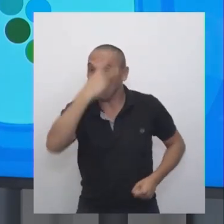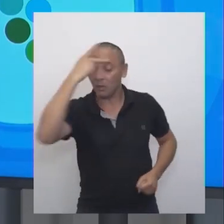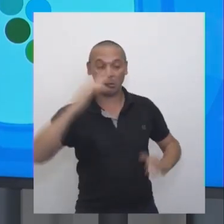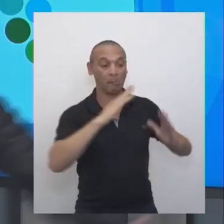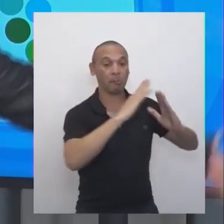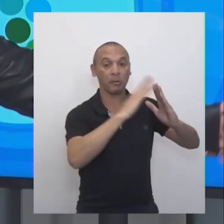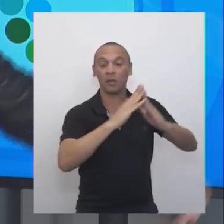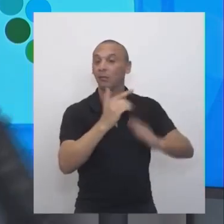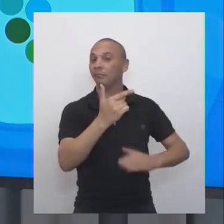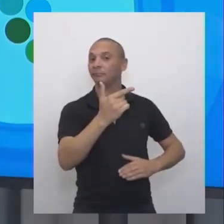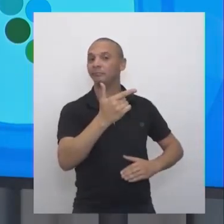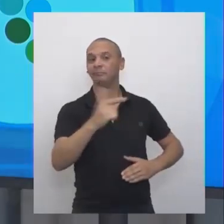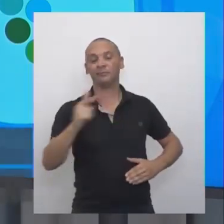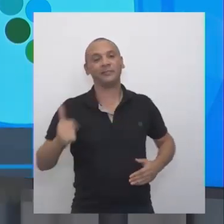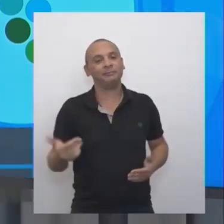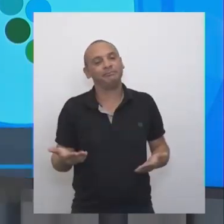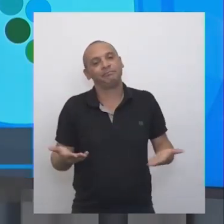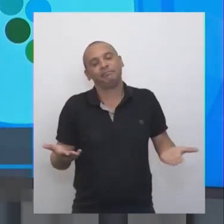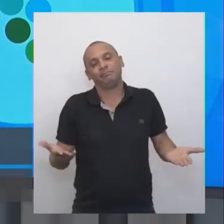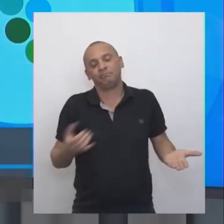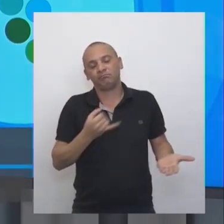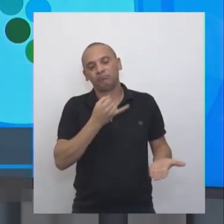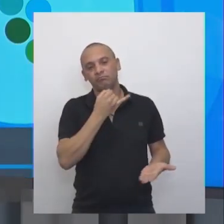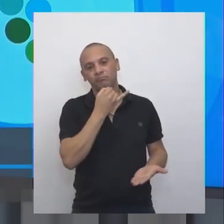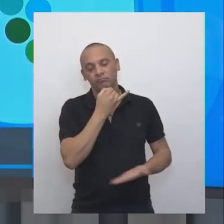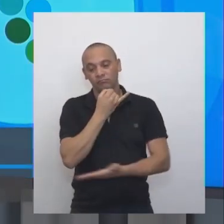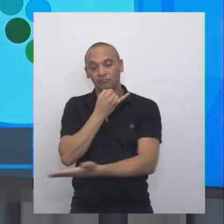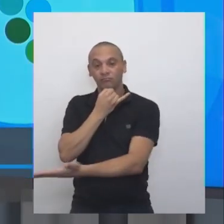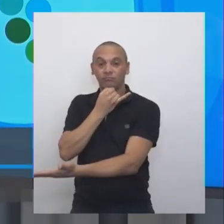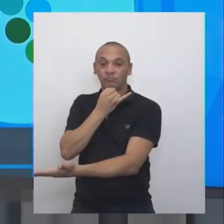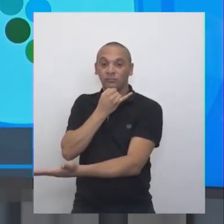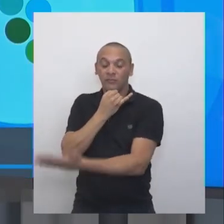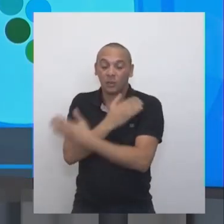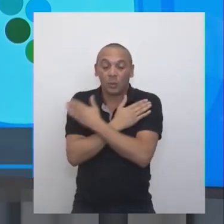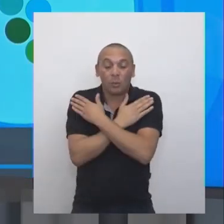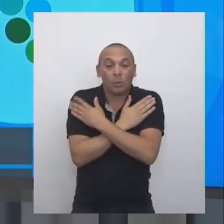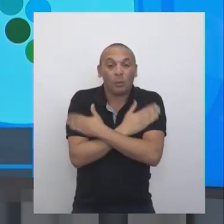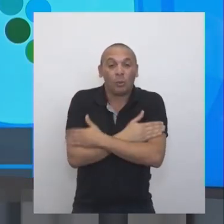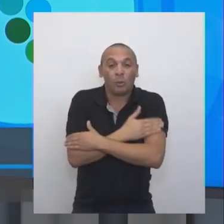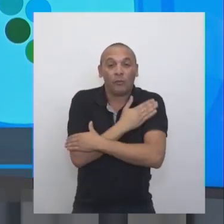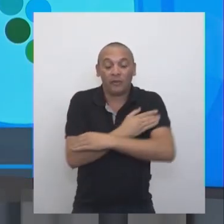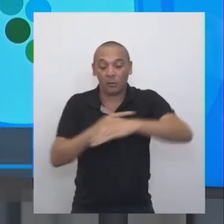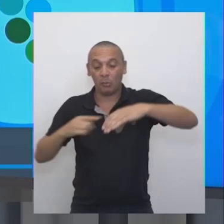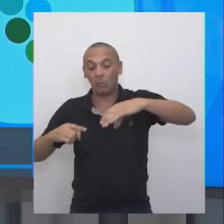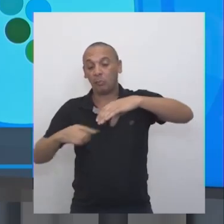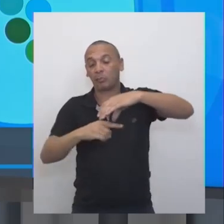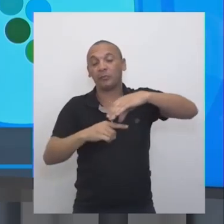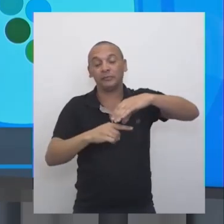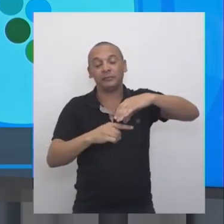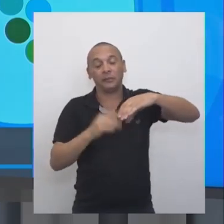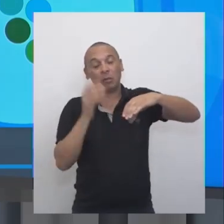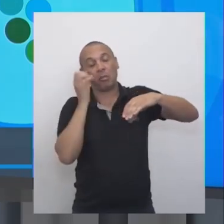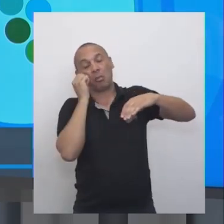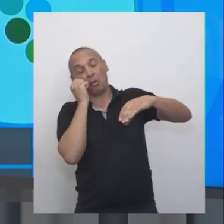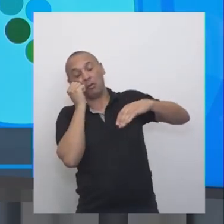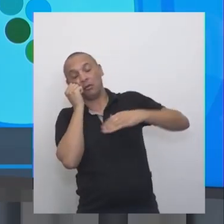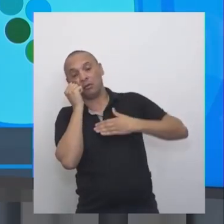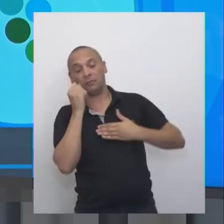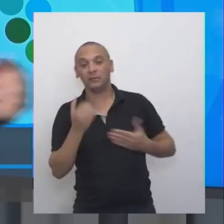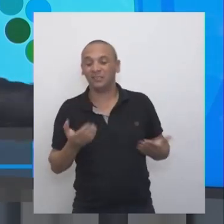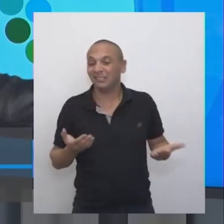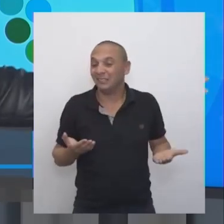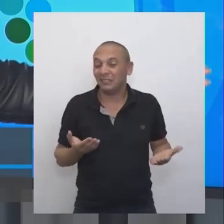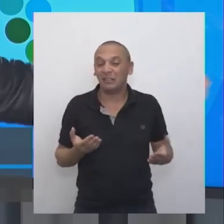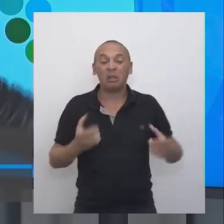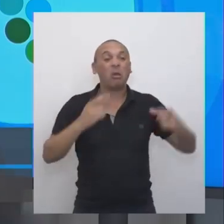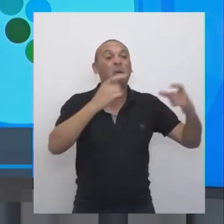moradia. Um triste final para um homem que hoje se esconde do frio num túnel sob a marginal. Mas aí fica a questão, onde